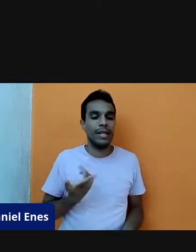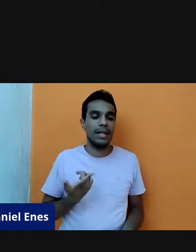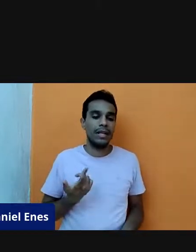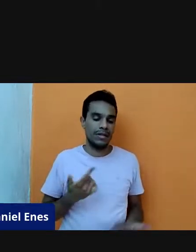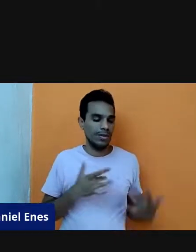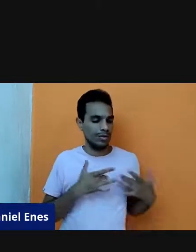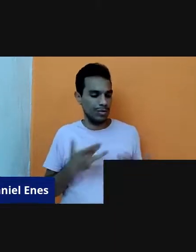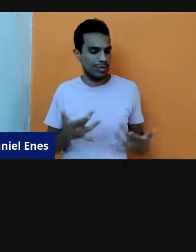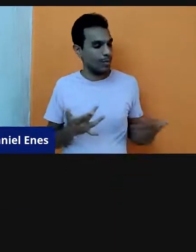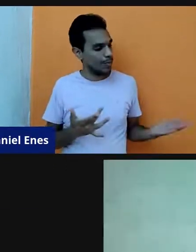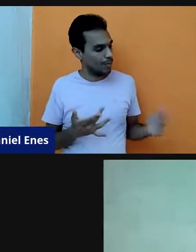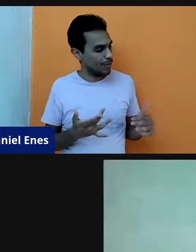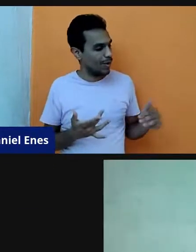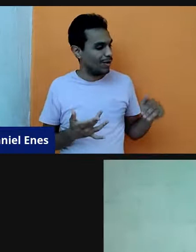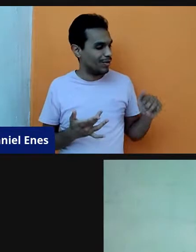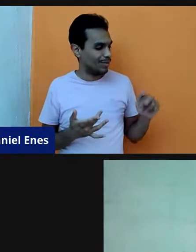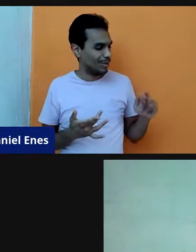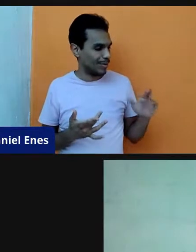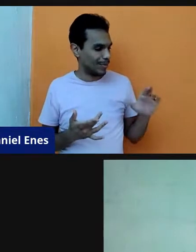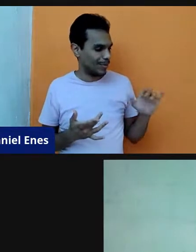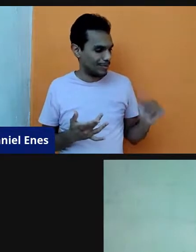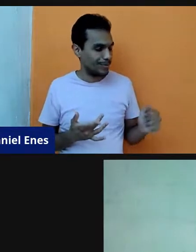voltar.